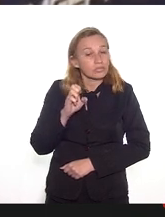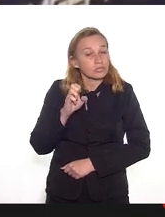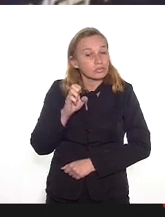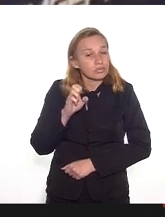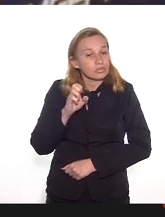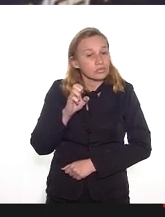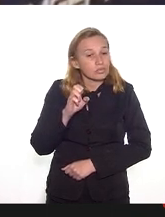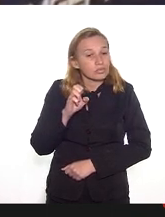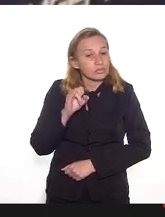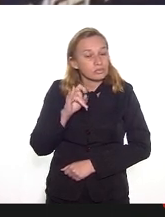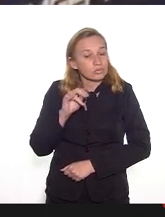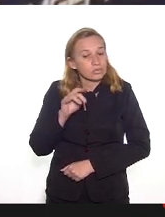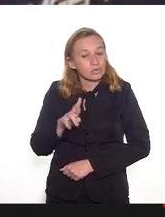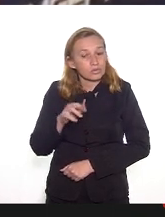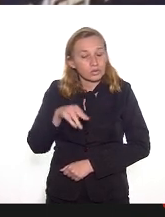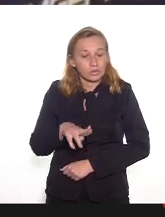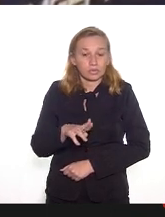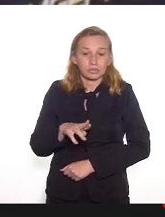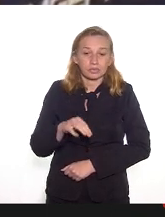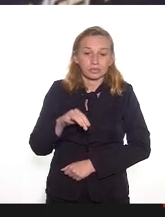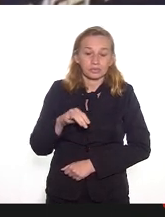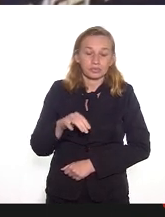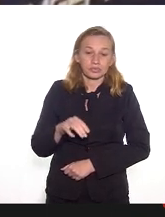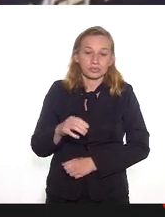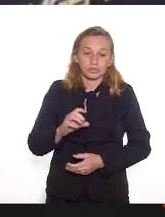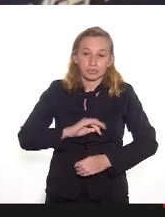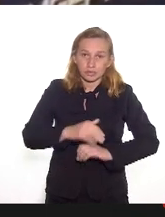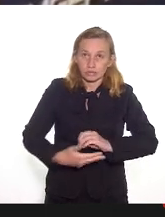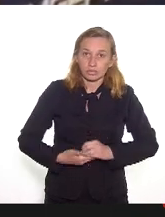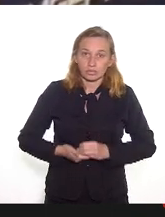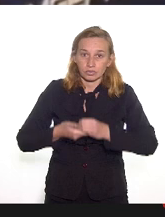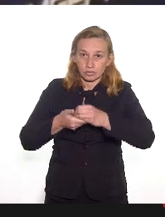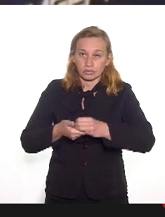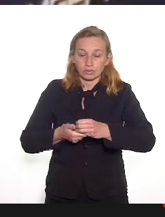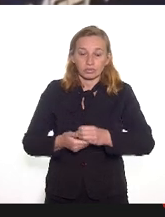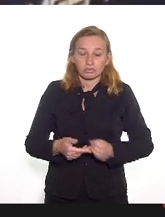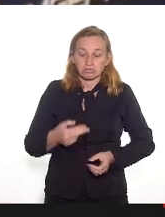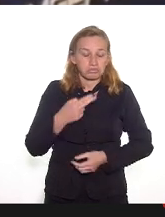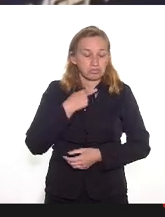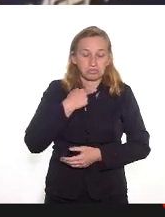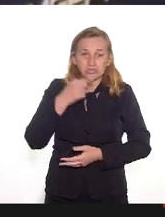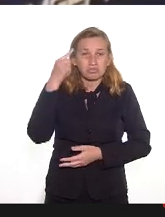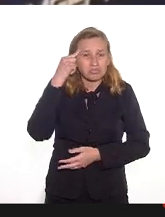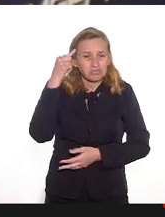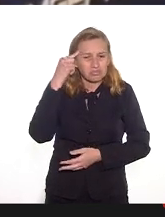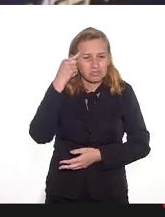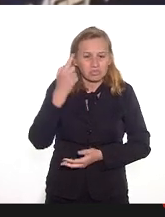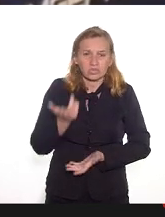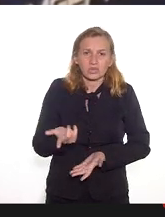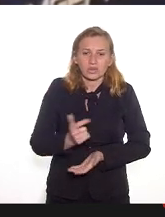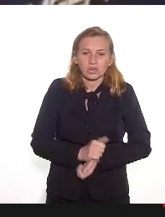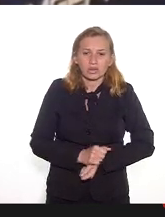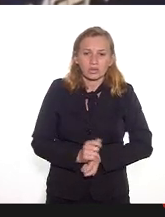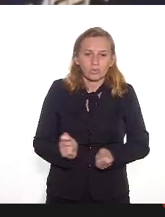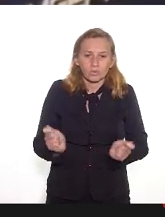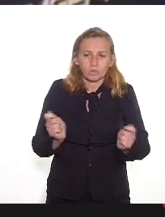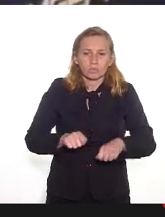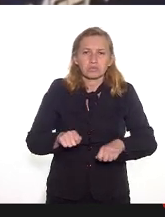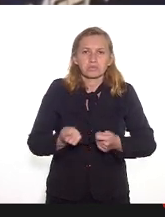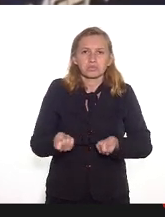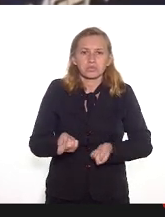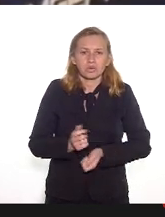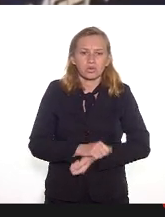alinhamento total com a sustentabilidade. Nós não podemos pensar em explorar o